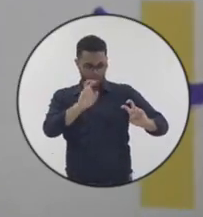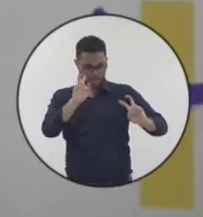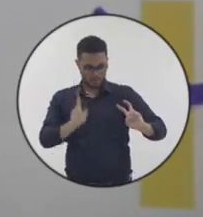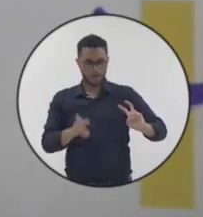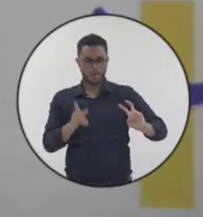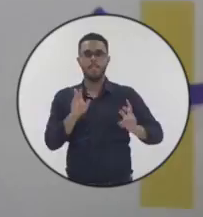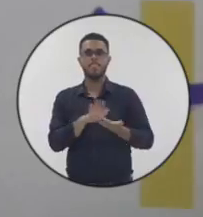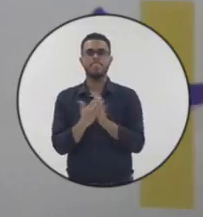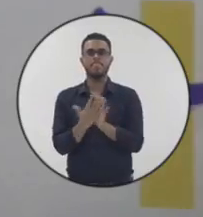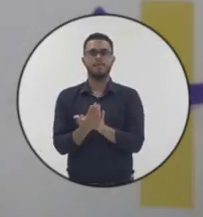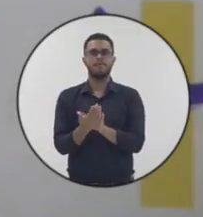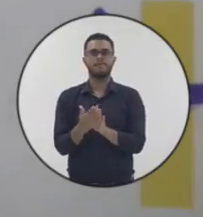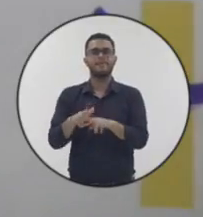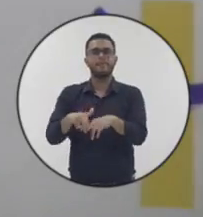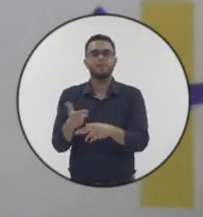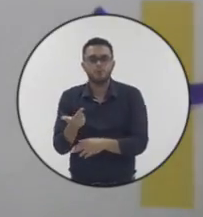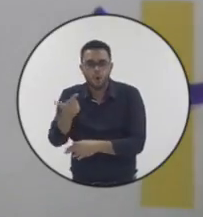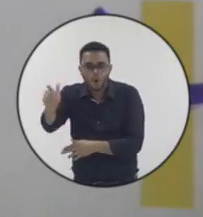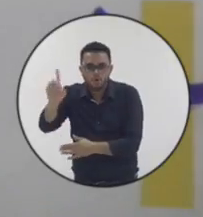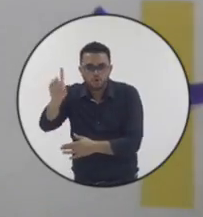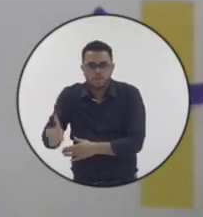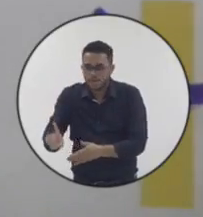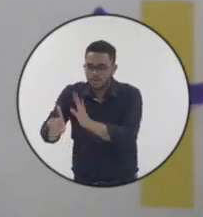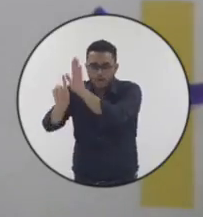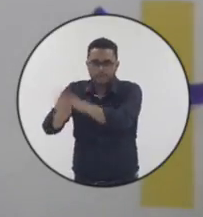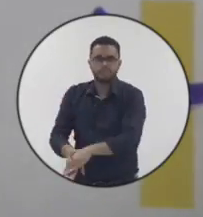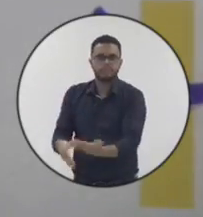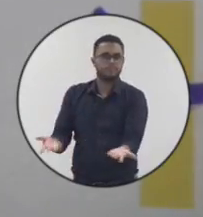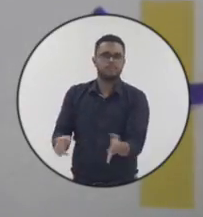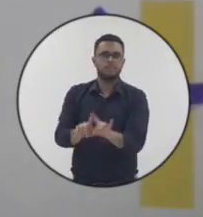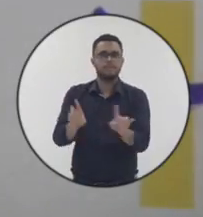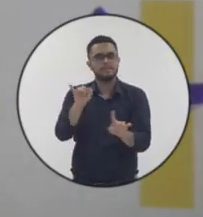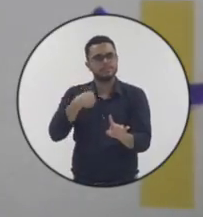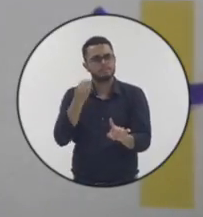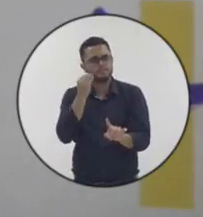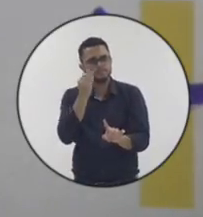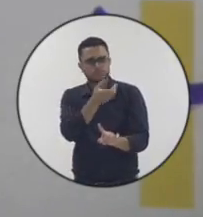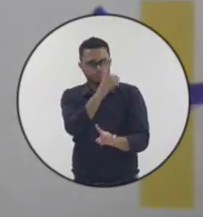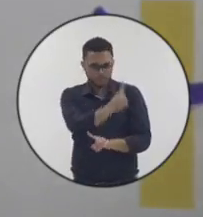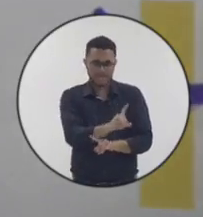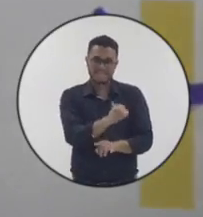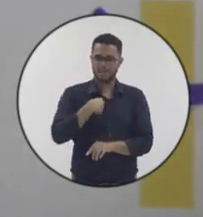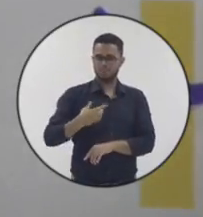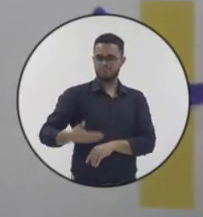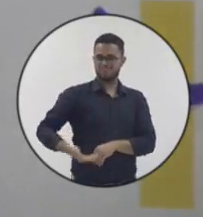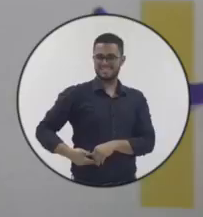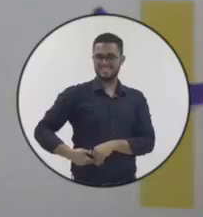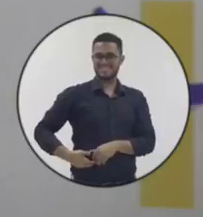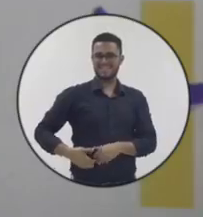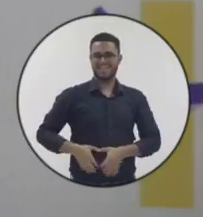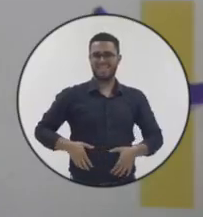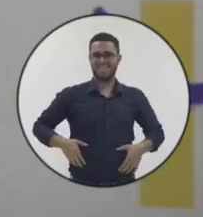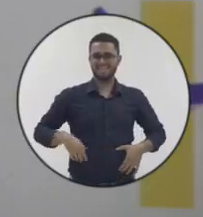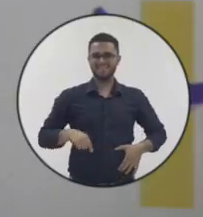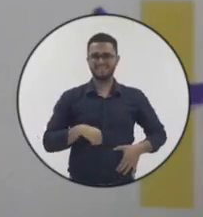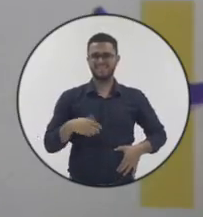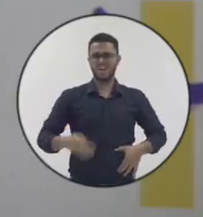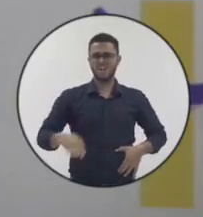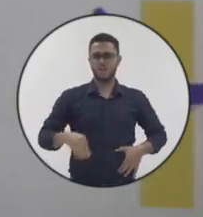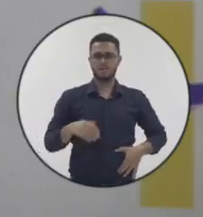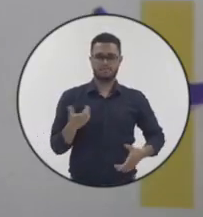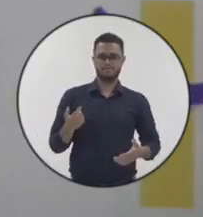trans. E aí qualquer outro direito me é negado. Então, se eu acesso um direito porque eu estou com uma dor de estômago, eu estou com dor de estômago porque eu sou